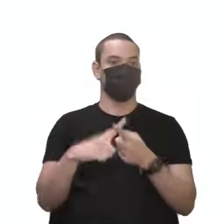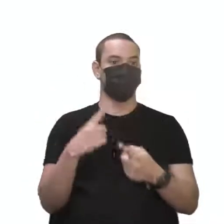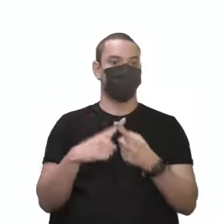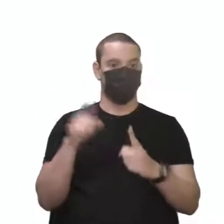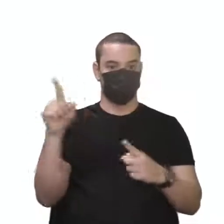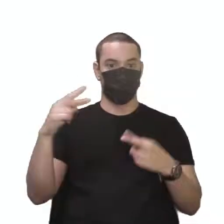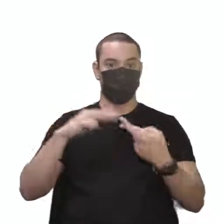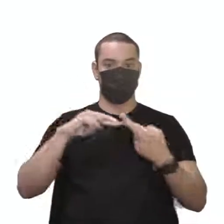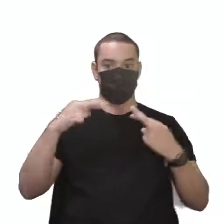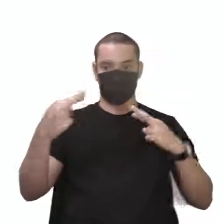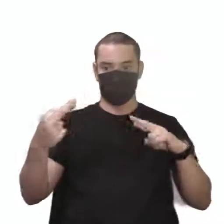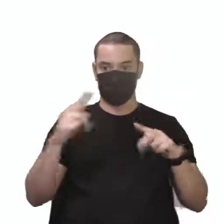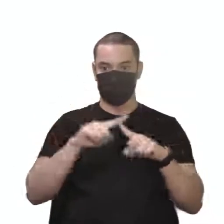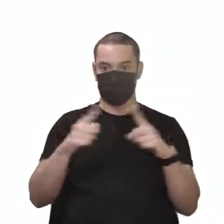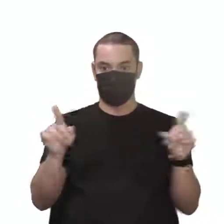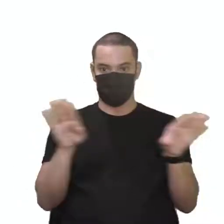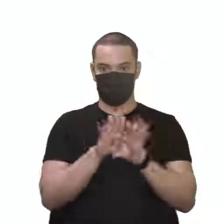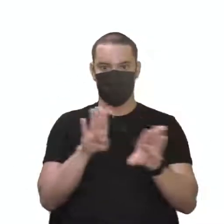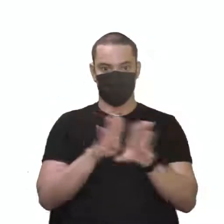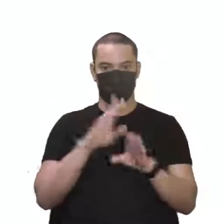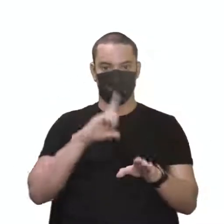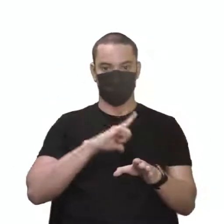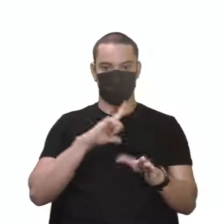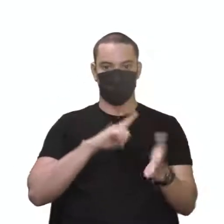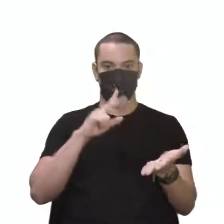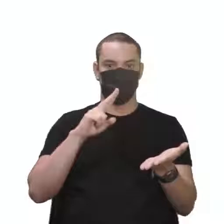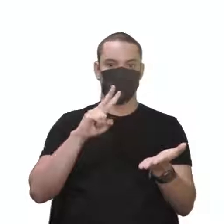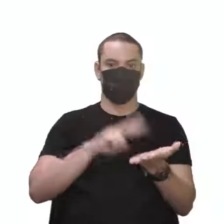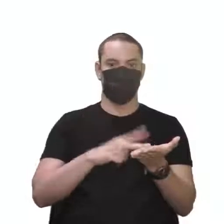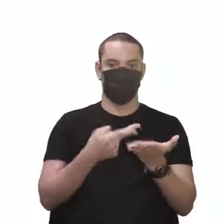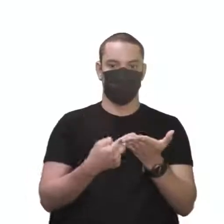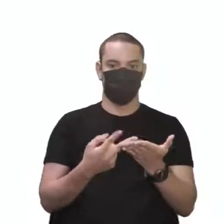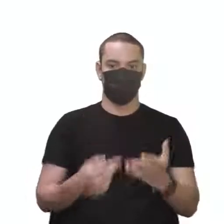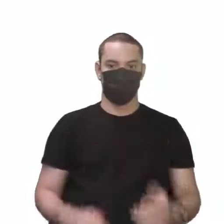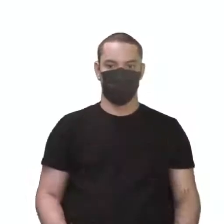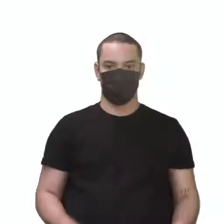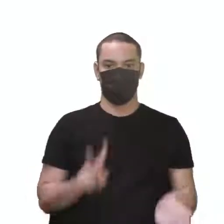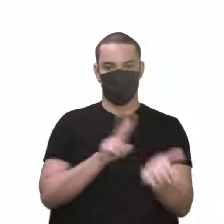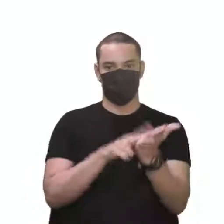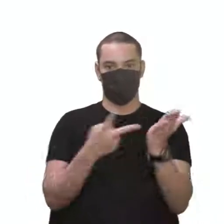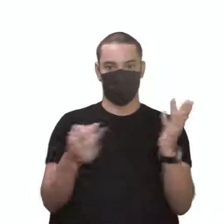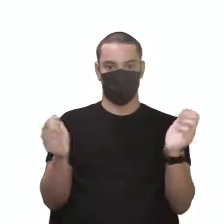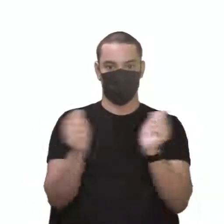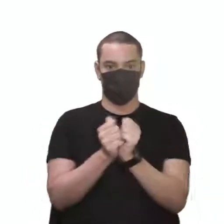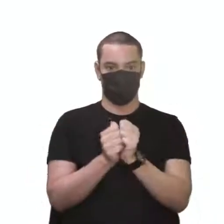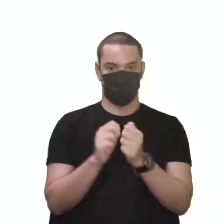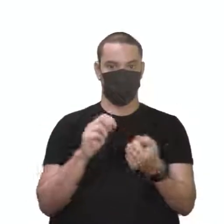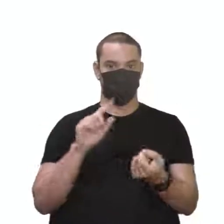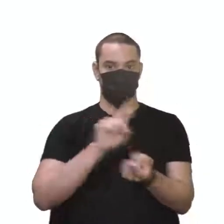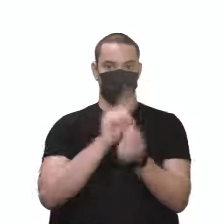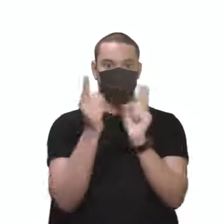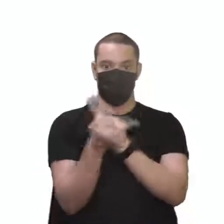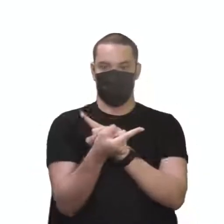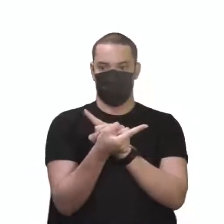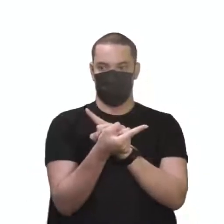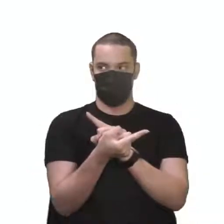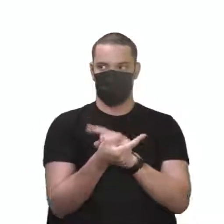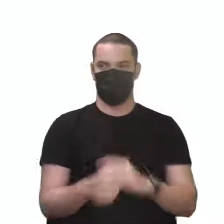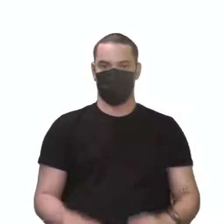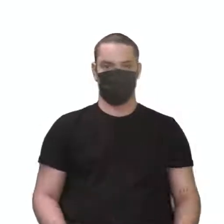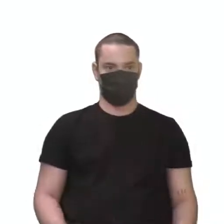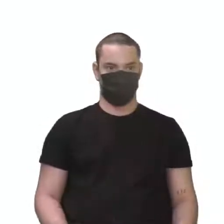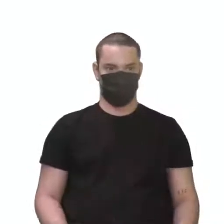um vírus de RNA, mas ele também tem a enzima transcriptase, olha lá. Aí esse RNA vai